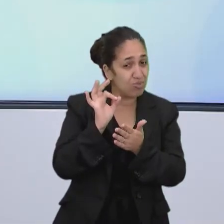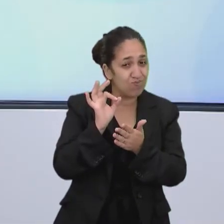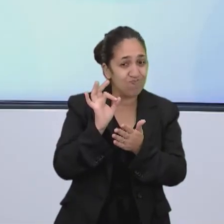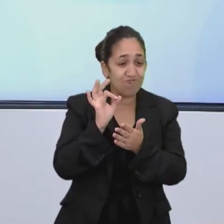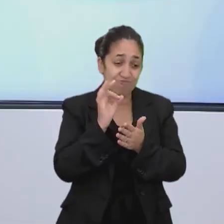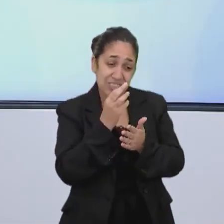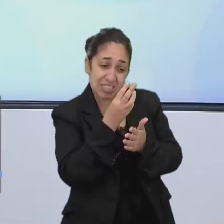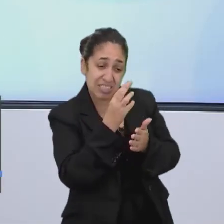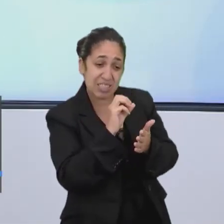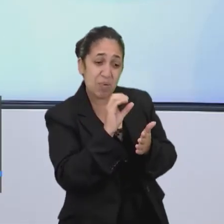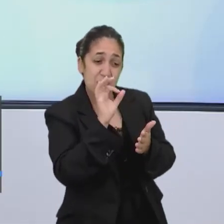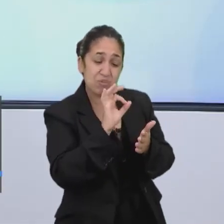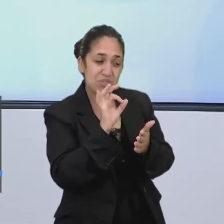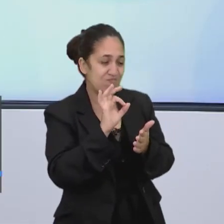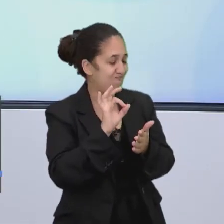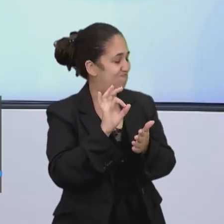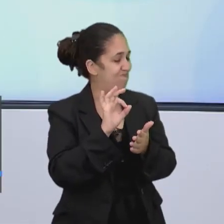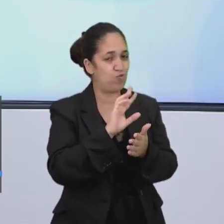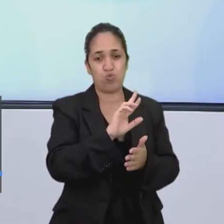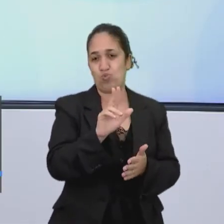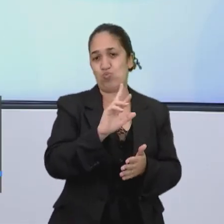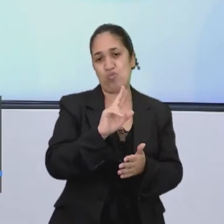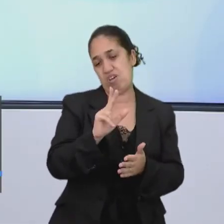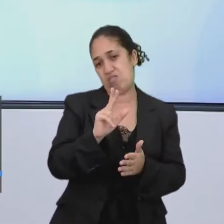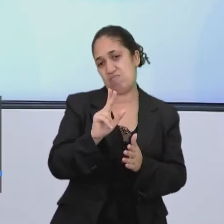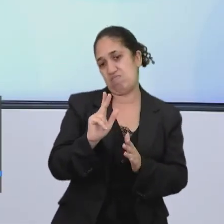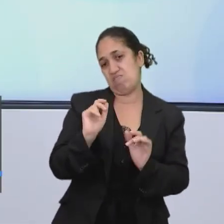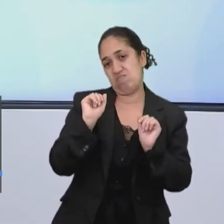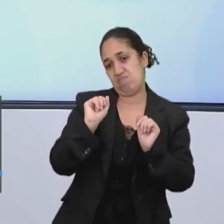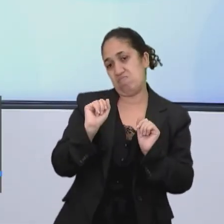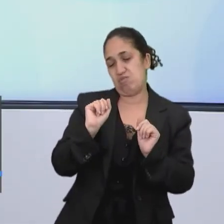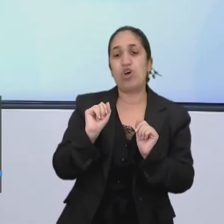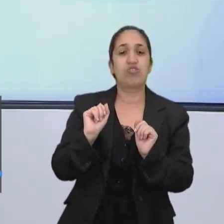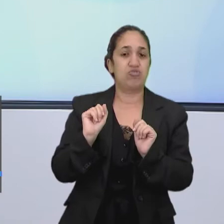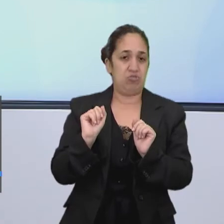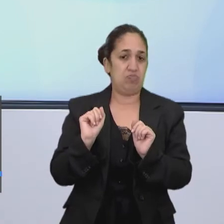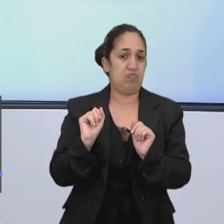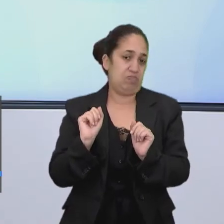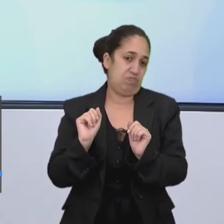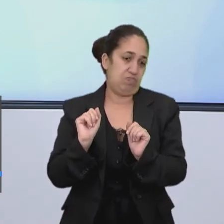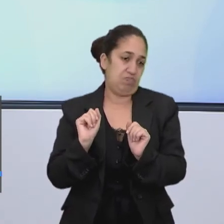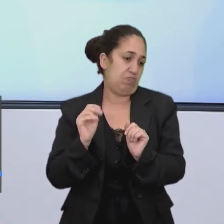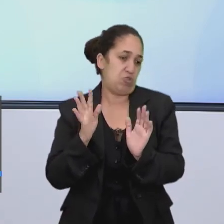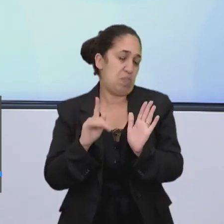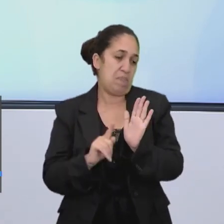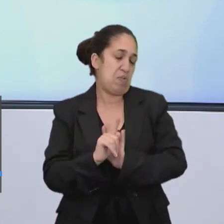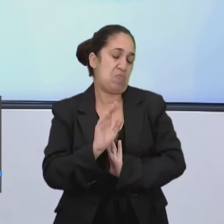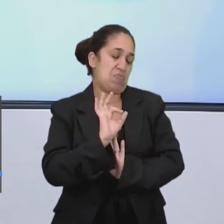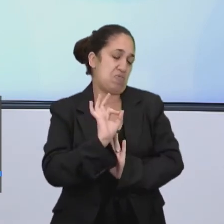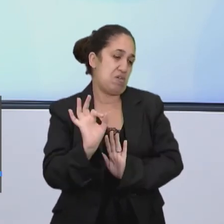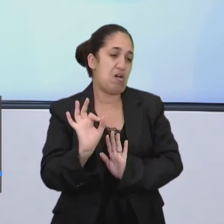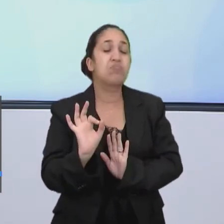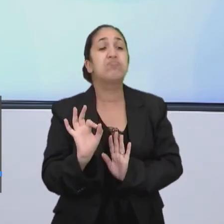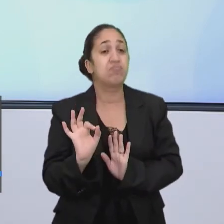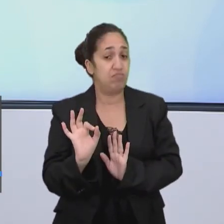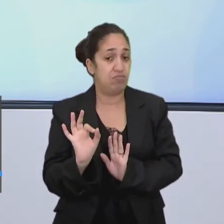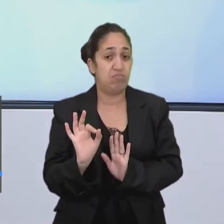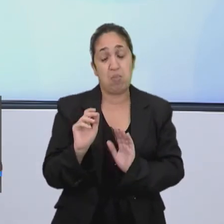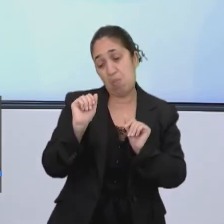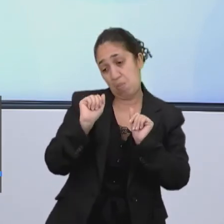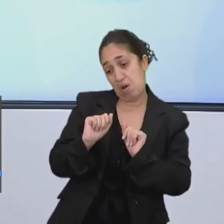esses 30% não sejam 30%, que refletem necessariamente a pergunta indicada, a resposta à pergunta indicada. Pode